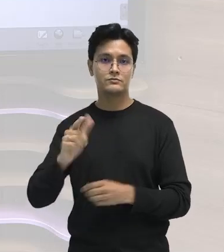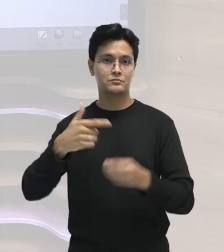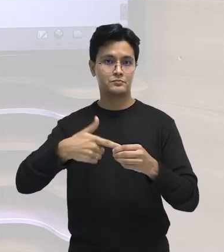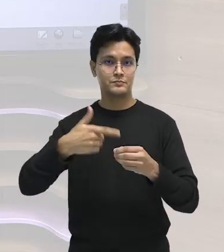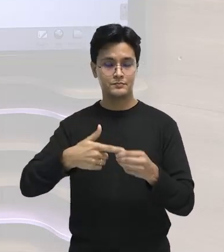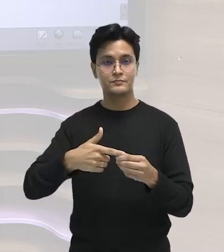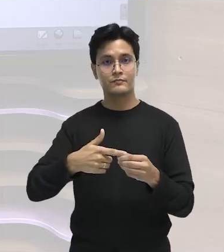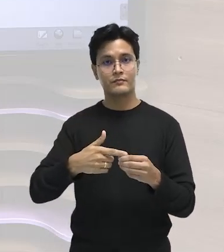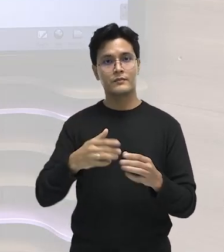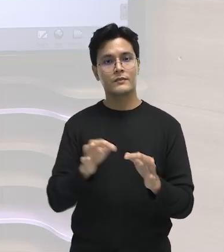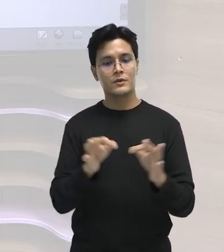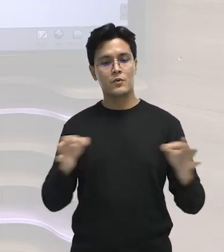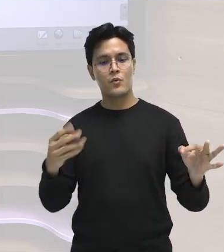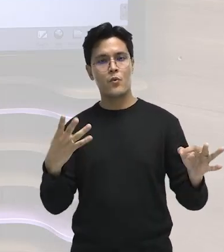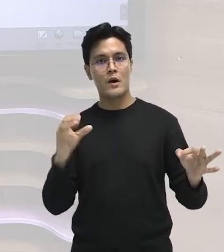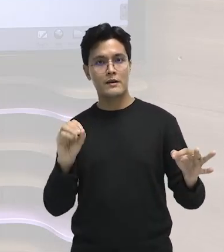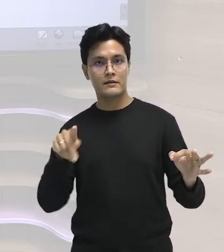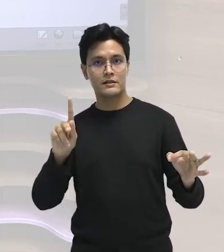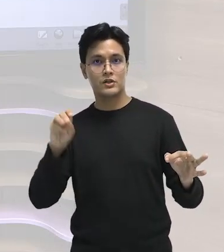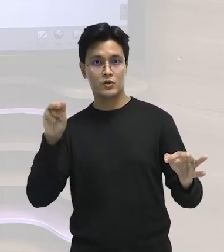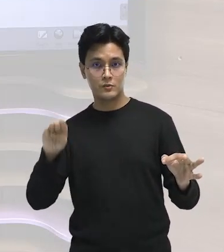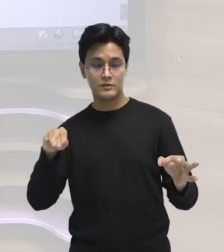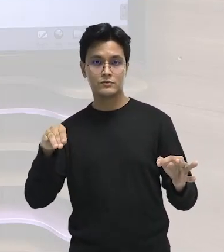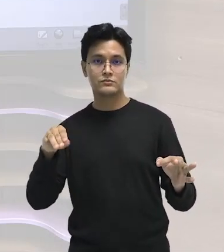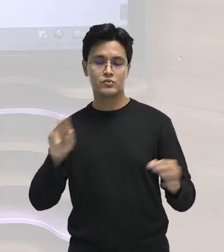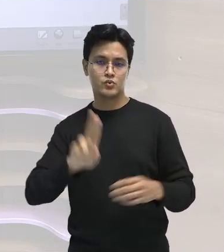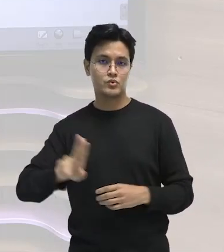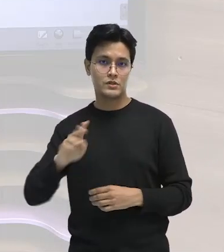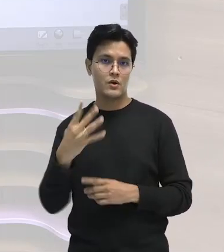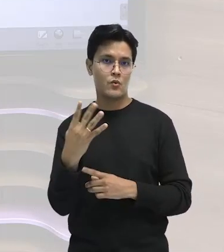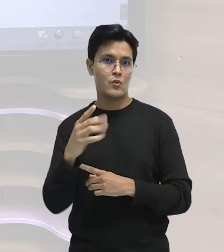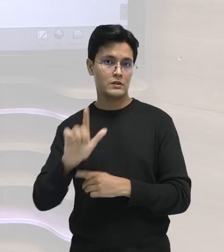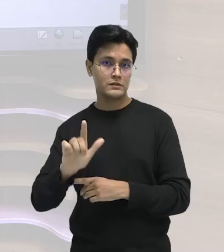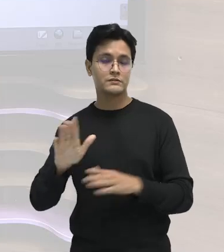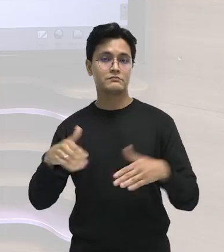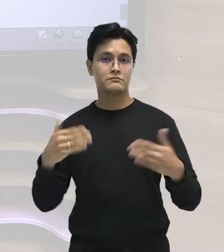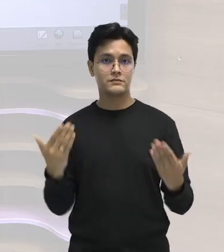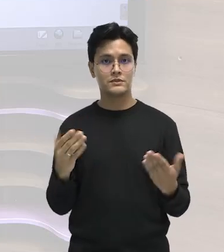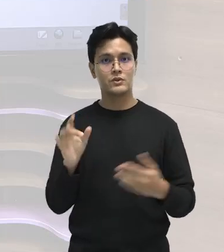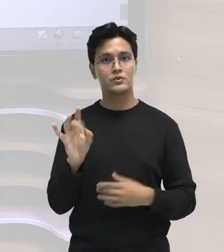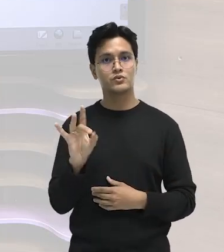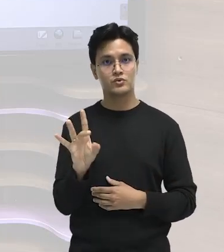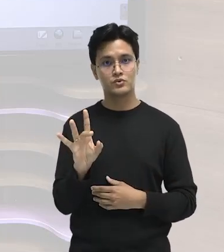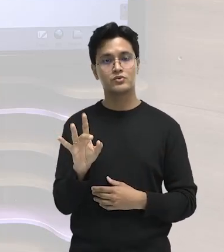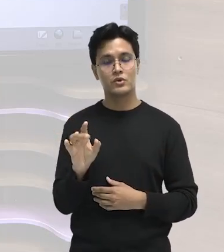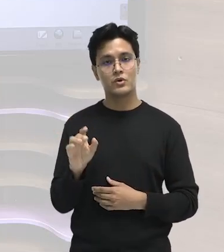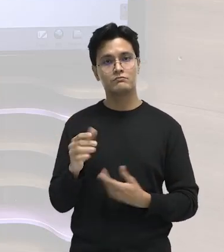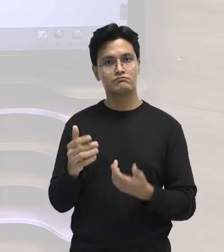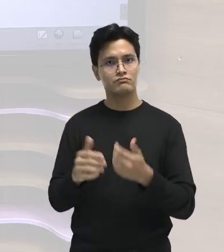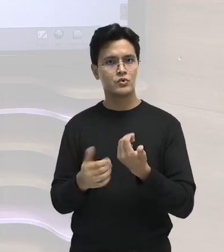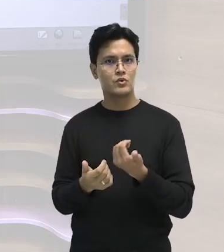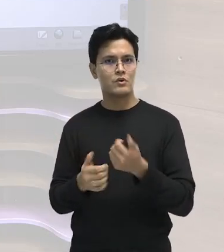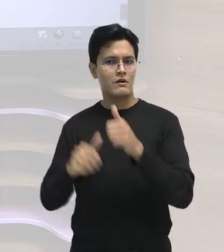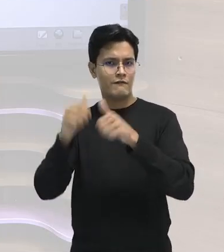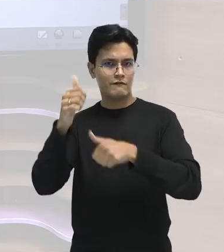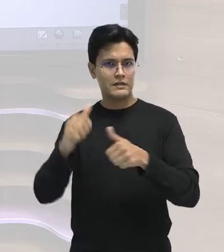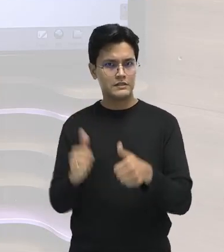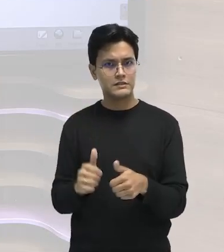quilômetros, 4 litros e assim por diante. Então veja que apenas fazendo uma análise utilizando o